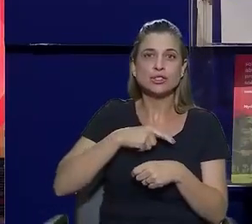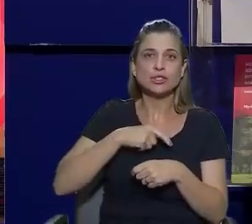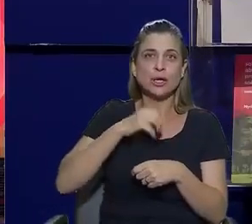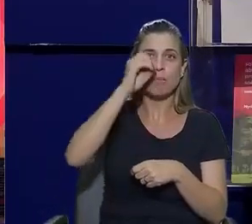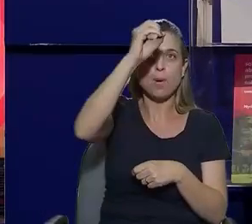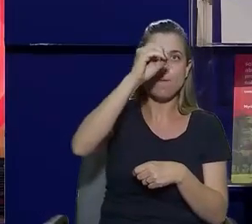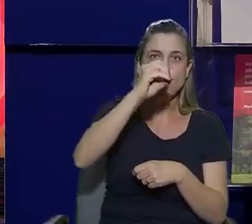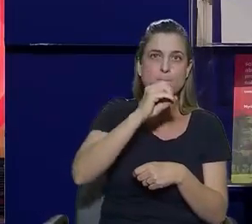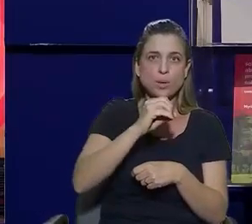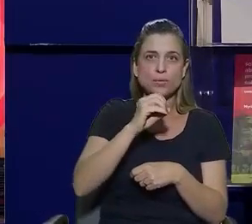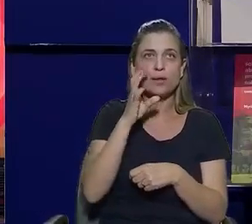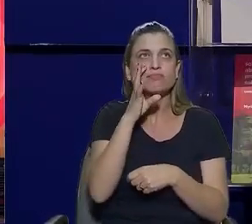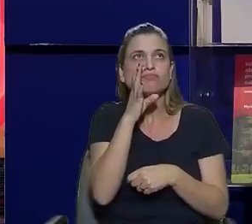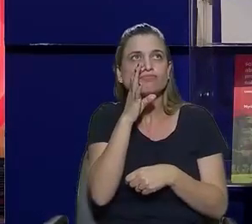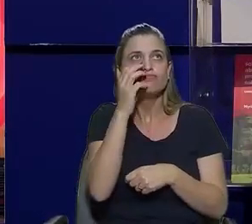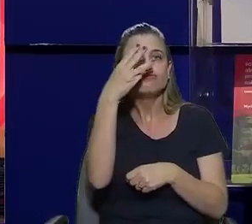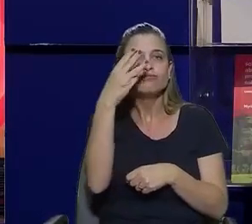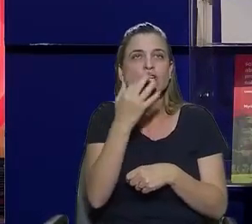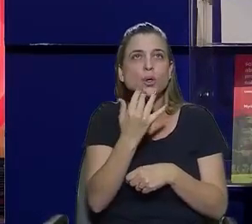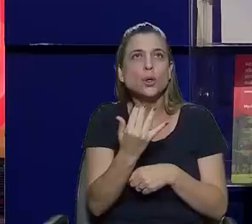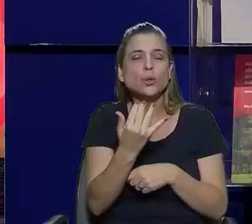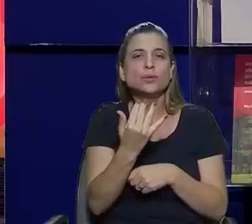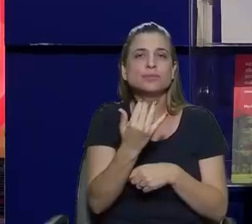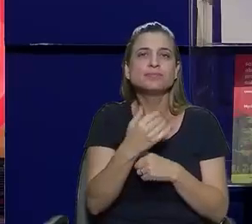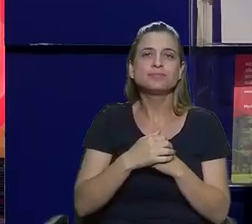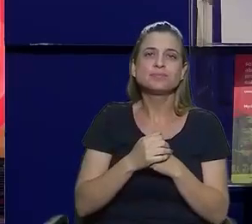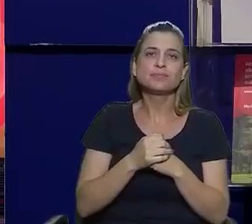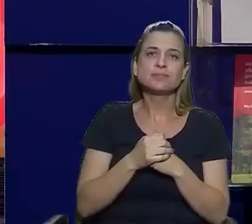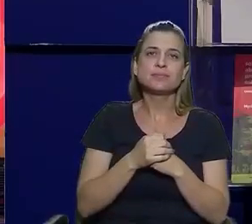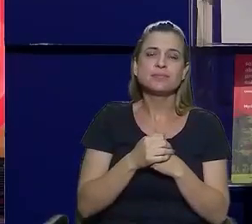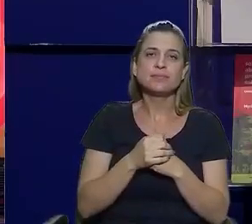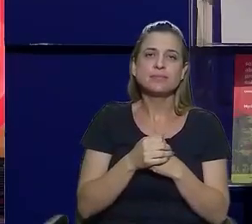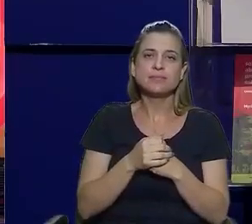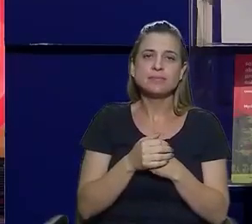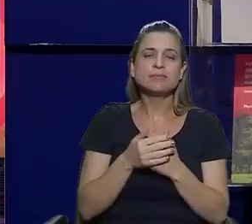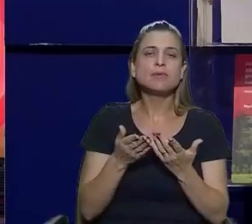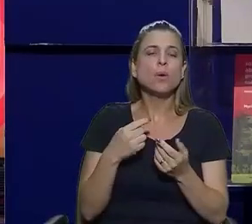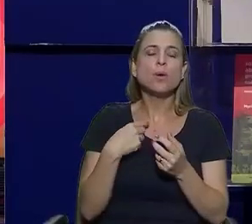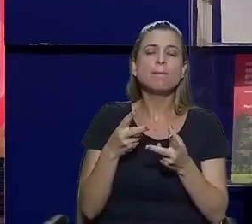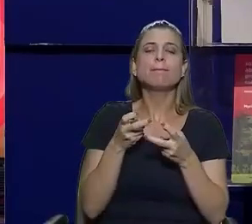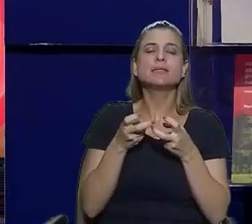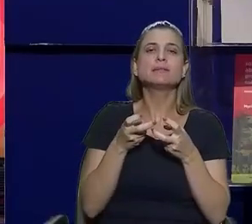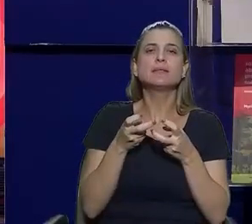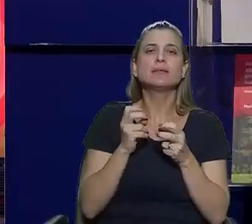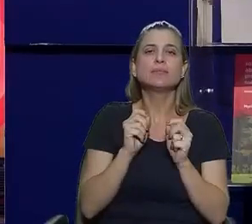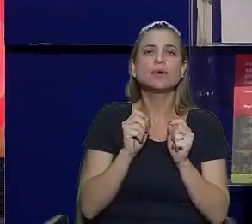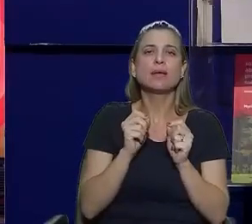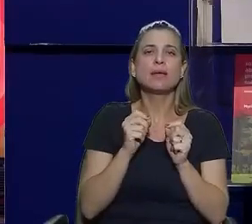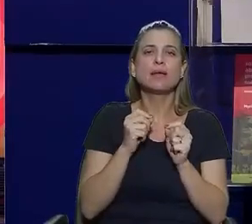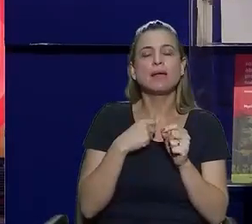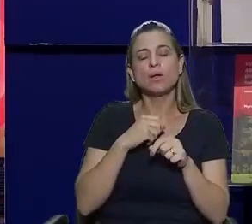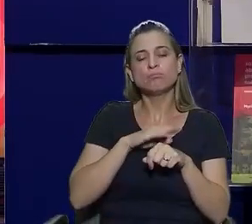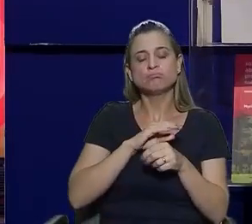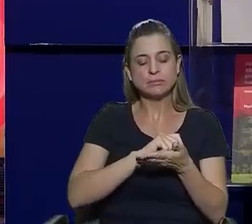né? A gente ficava olhando as três cores, né? Então, o que eu vejo, assim, né? É claro que quando eu vou escrever, tem